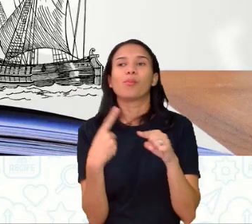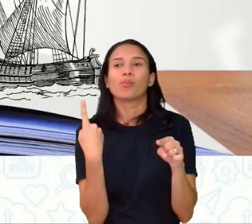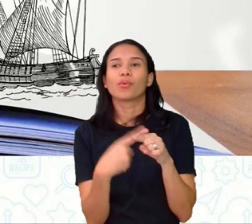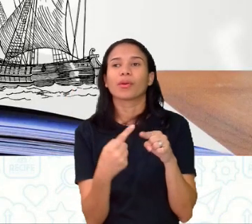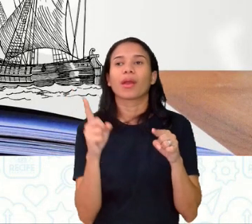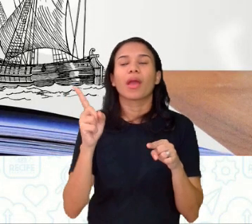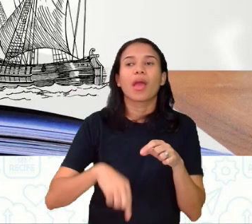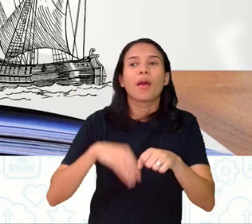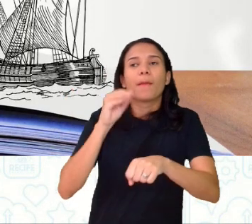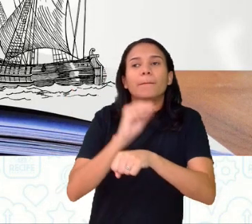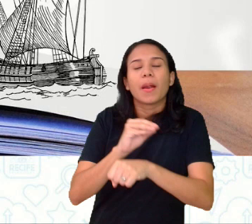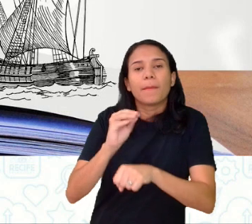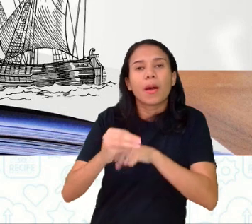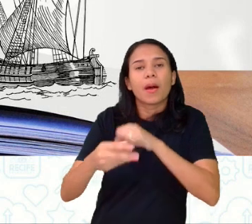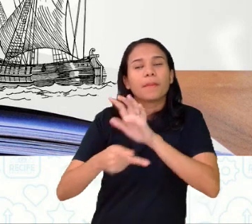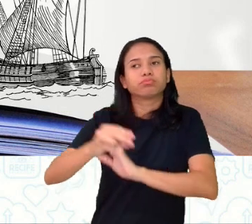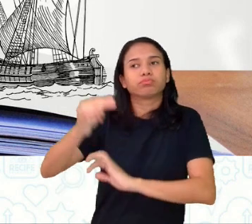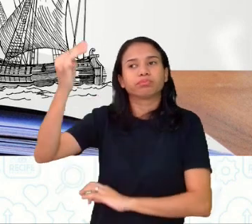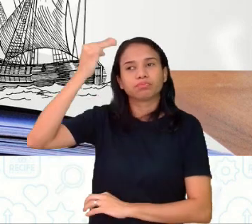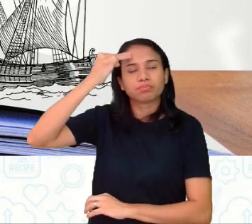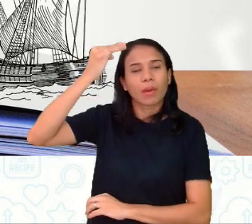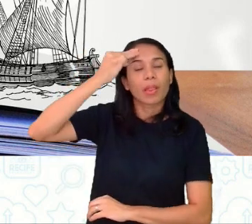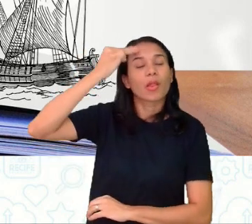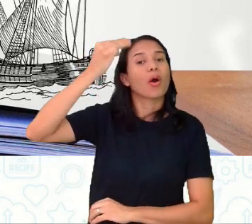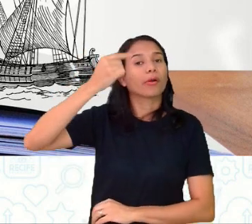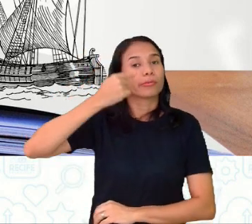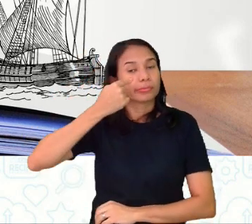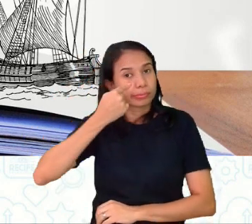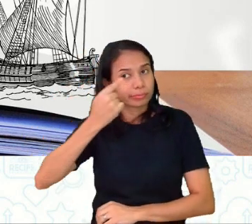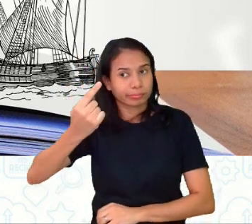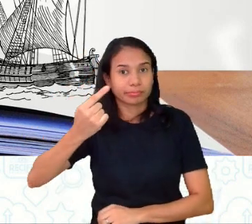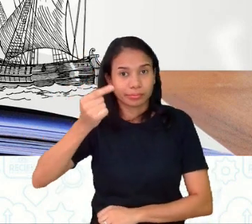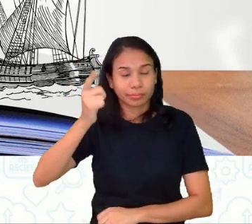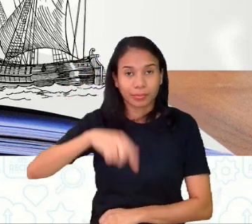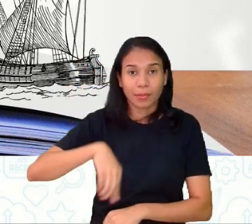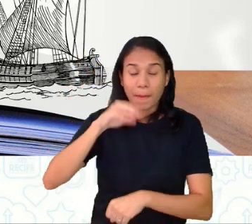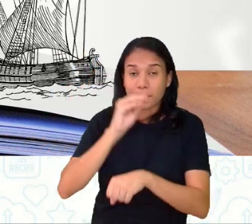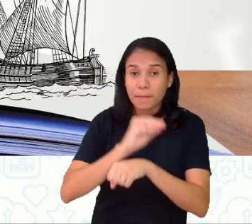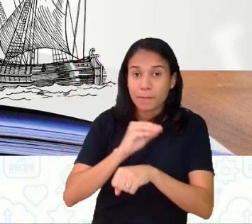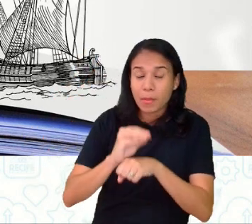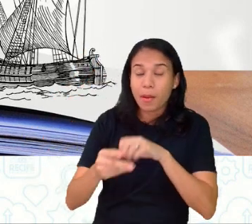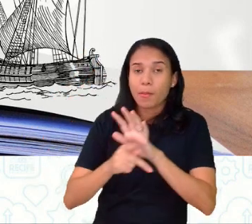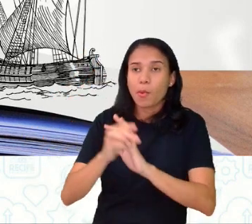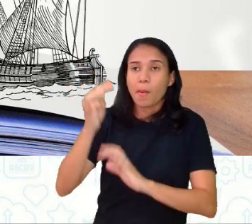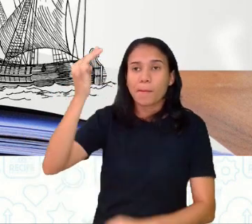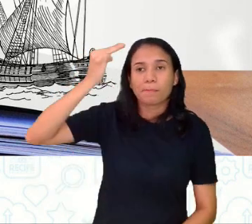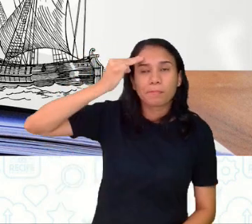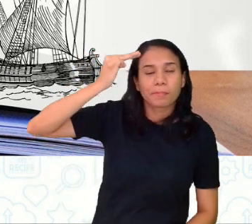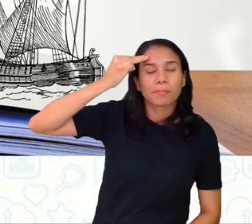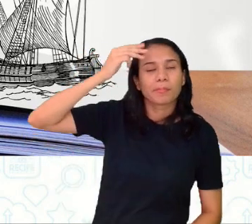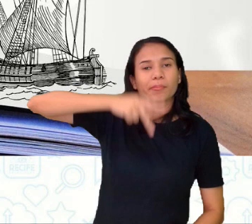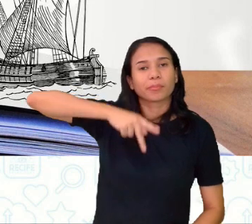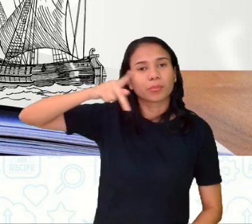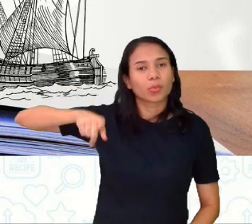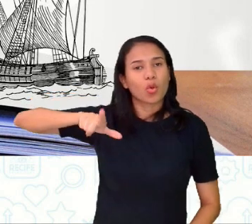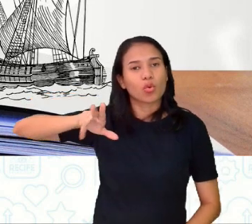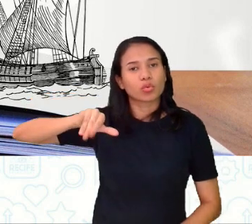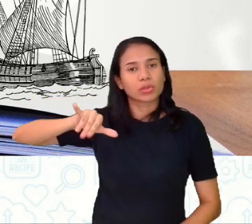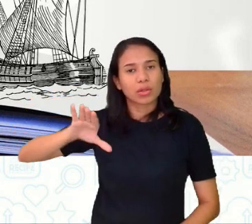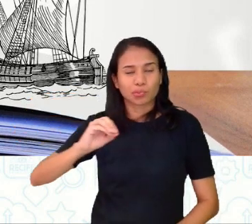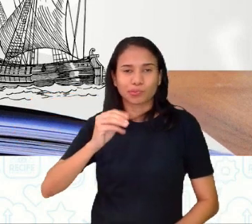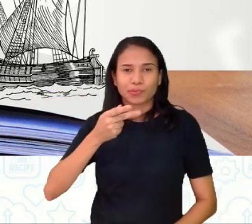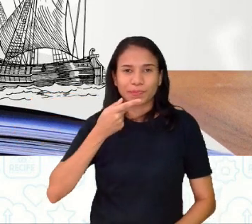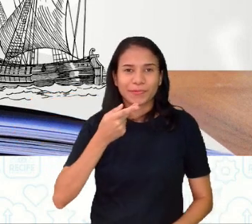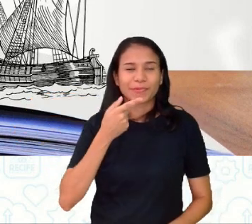a preservação da memória, vejam só a importância da história. Da memória que o professor Luciano colocou aí,